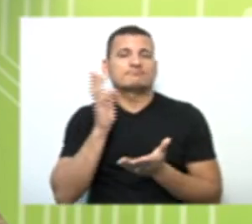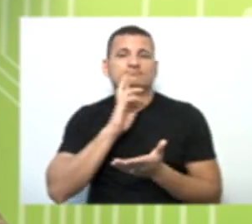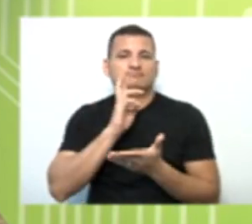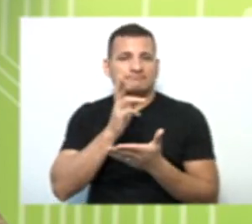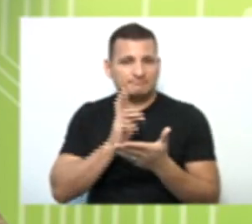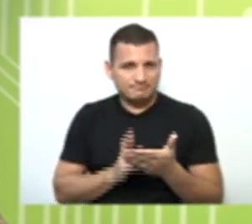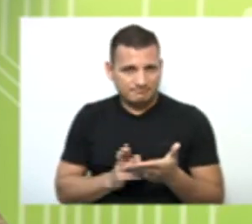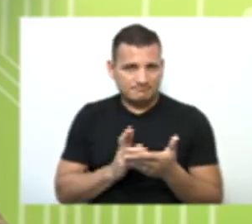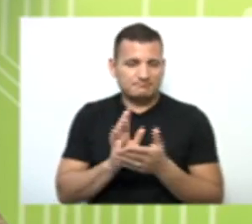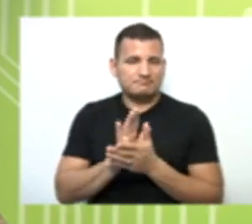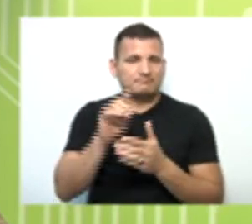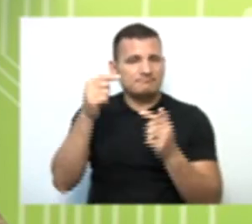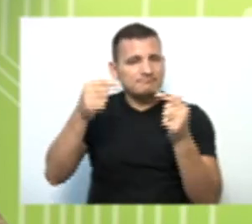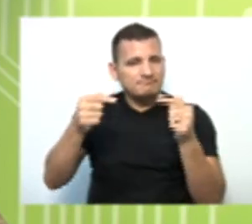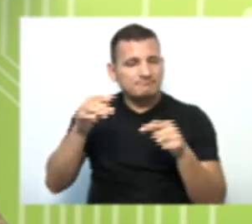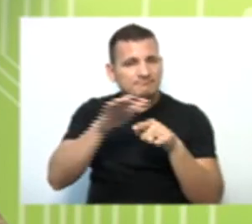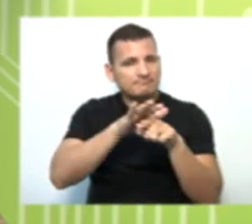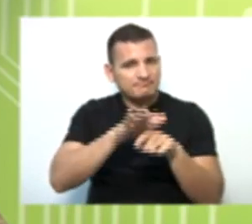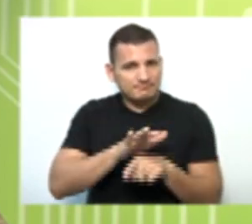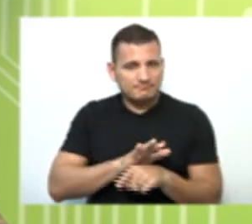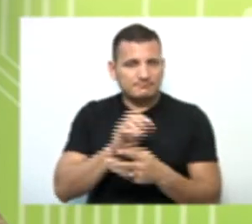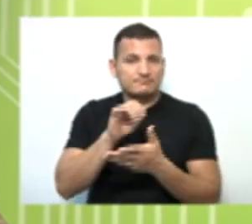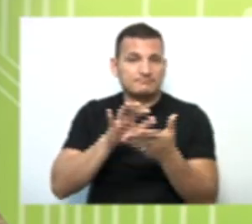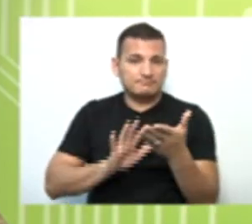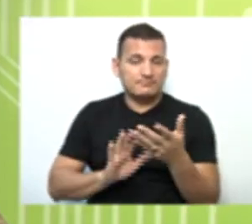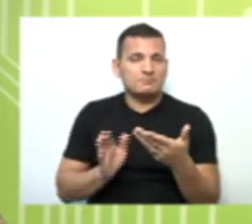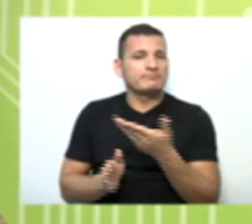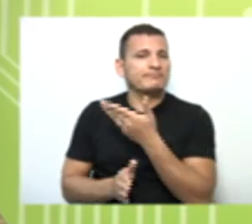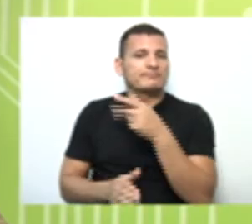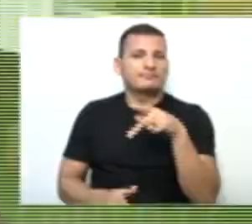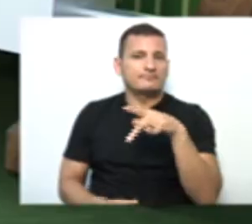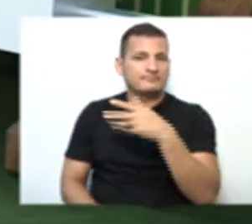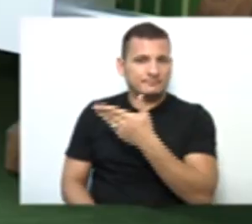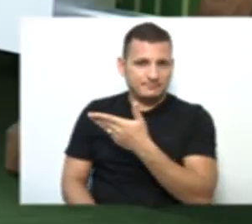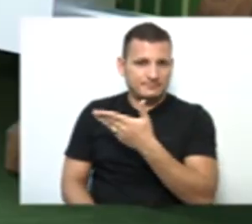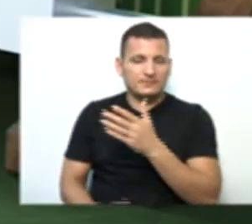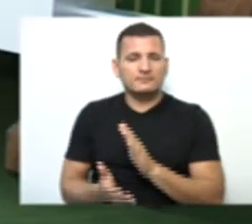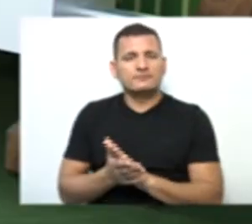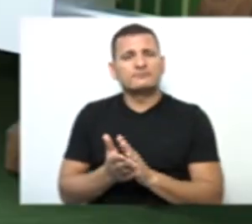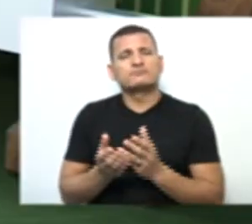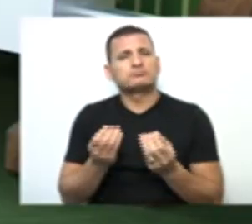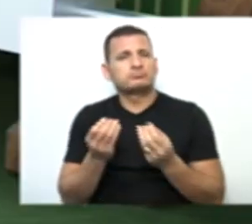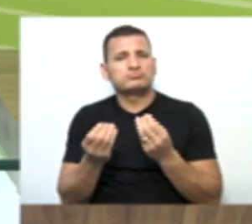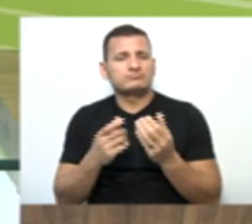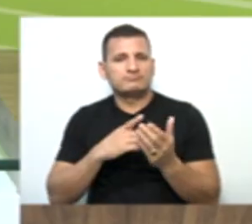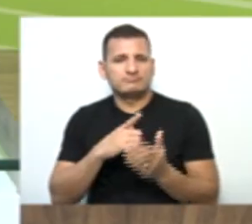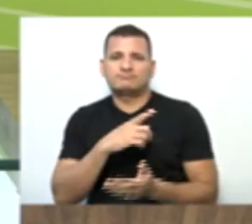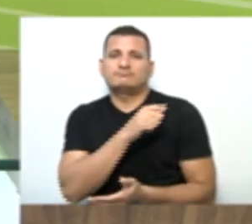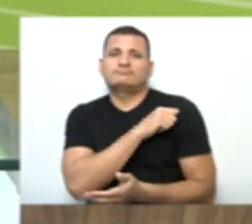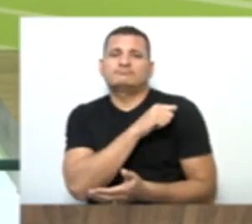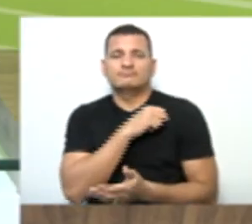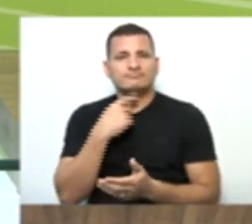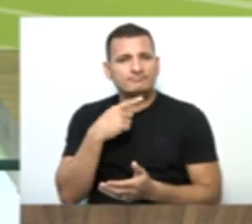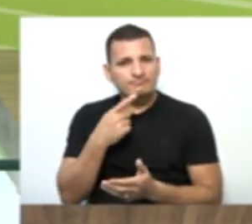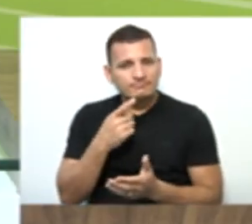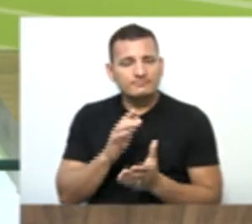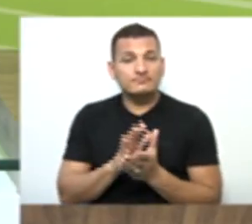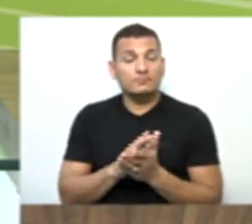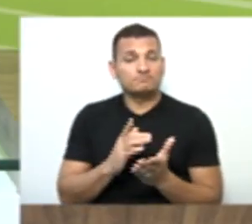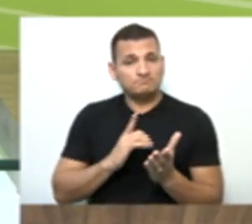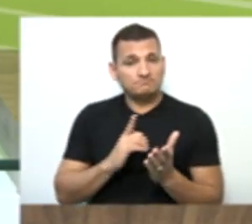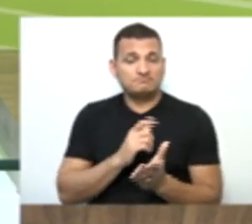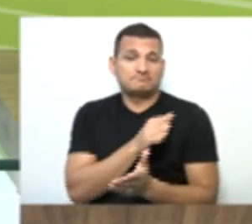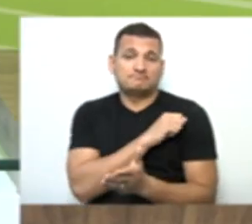as questões dessa atividade. Vamos lá, professor Aloy, como está a participação? Professora, já tive respostas, mas eu quero